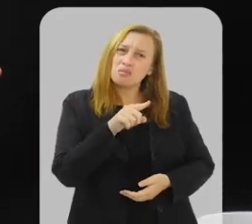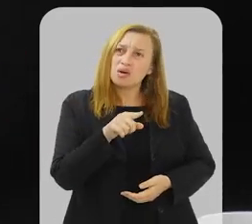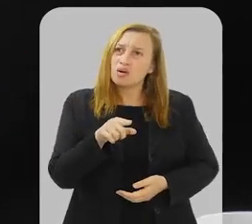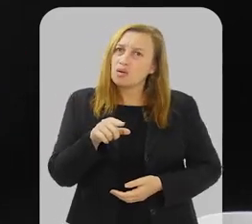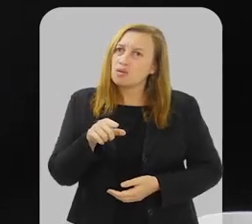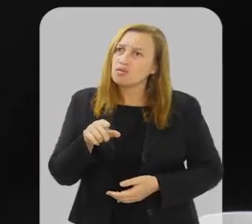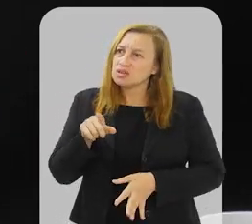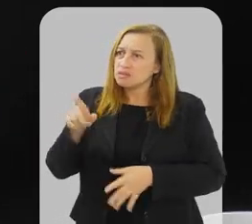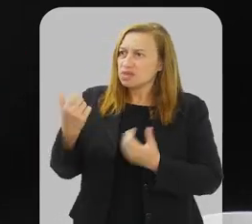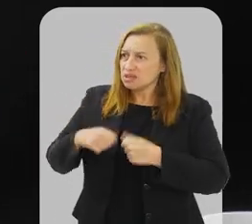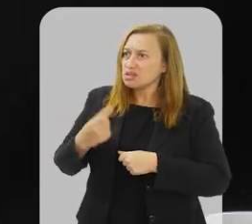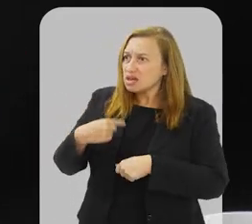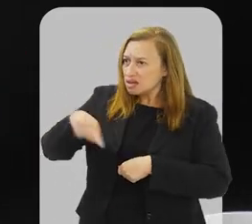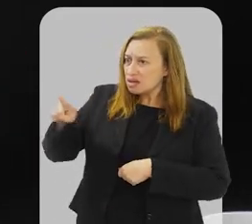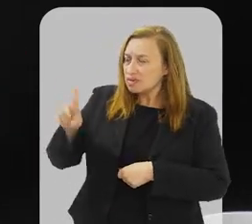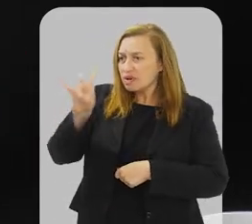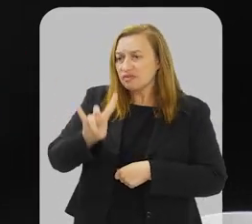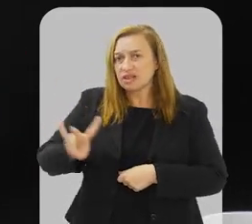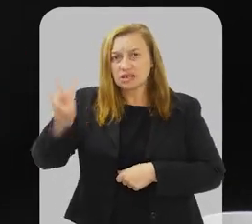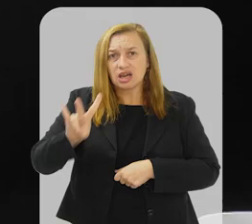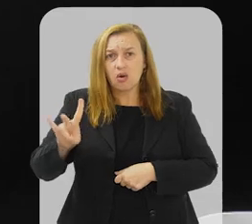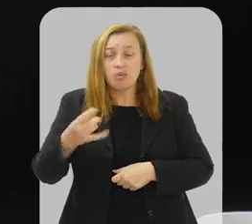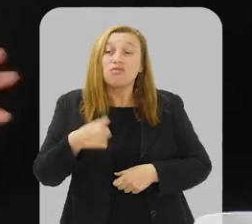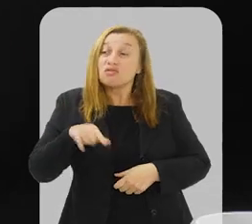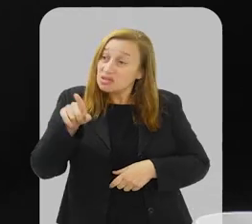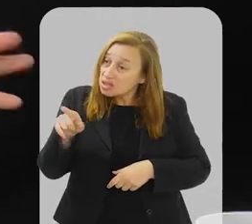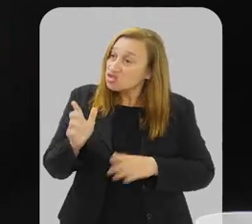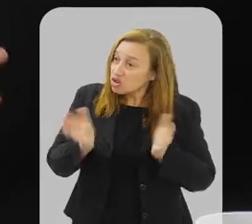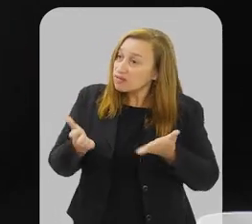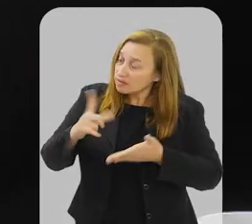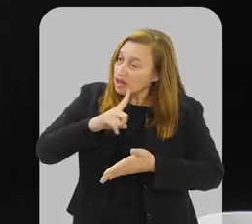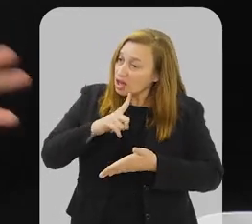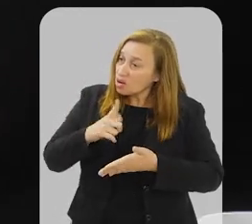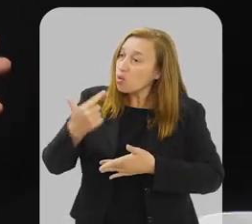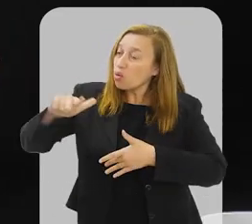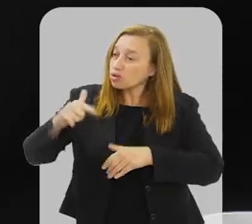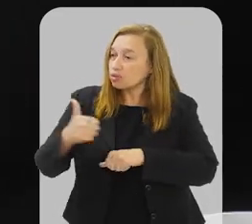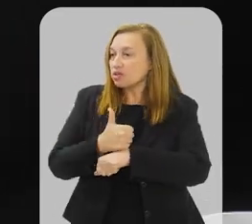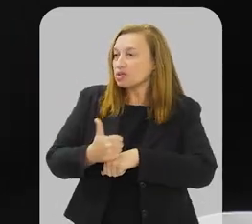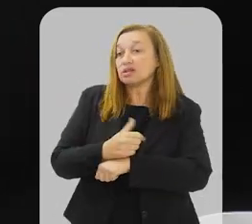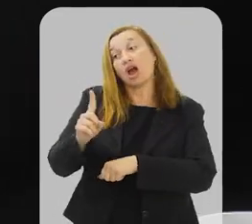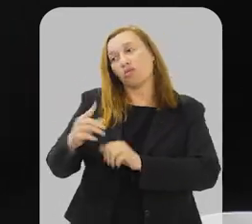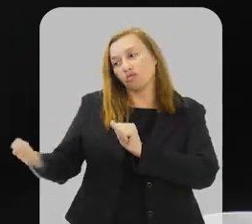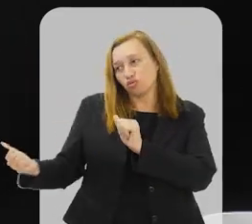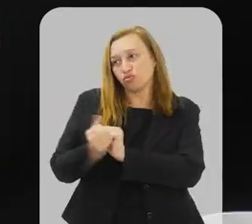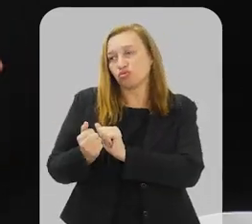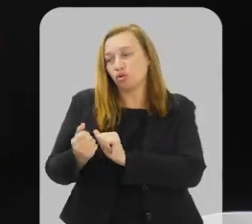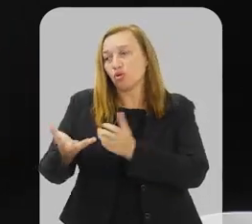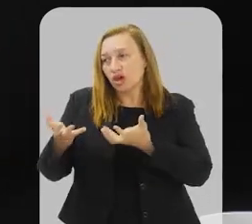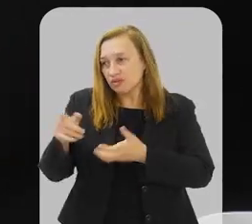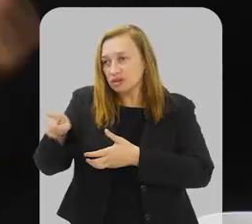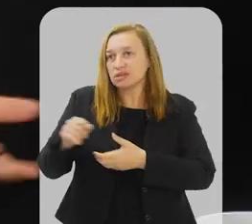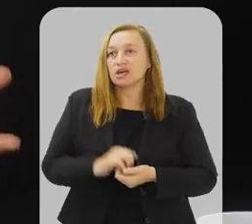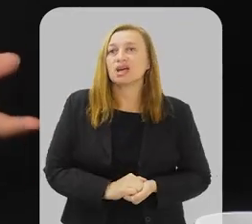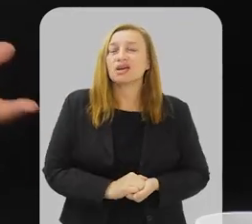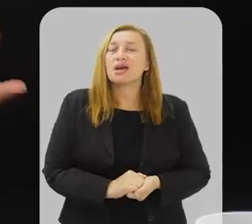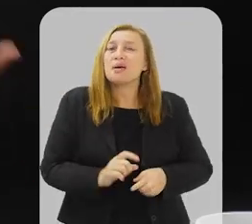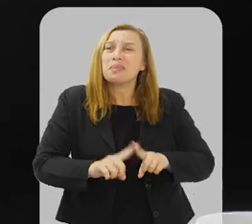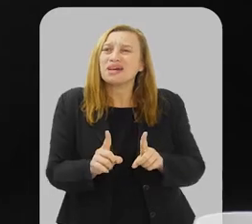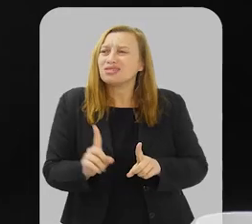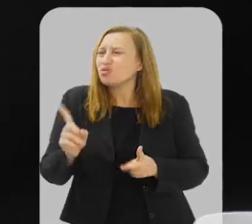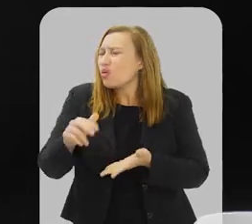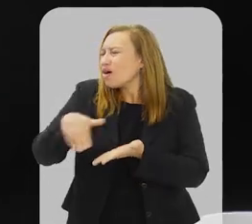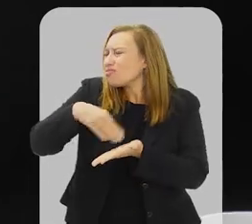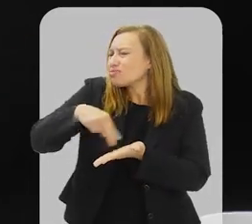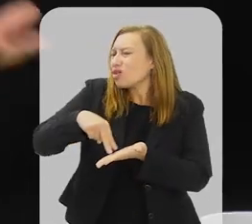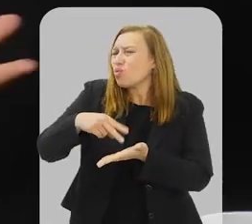um coreógrafo que era Patrick na época falei não não mas eu quero você aqui do meu lado de qualquer jeito a gente vai trabalhar junto aí quando eu cheguei para fazer Essas funções eu falei